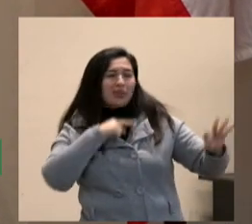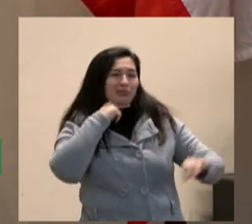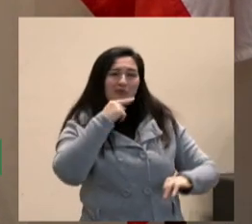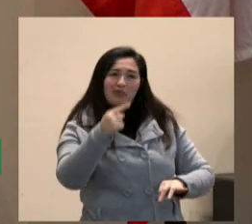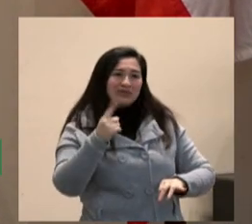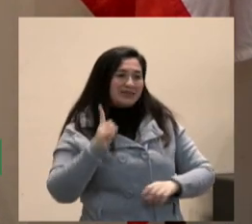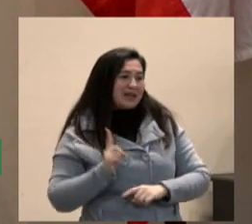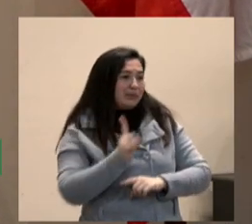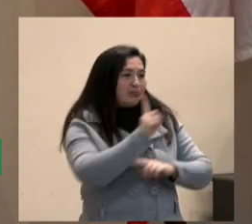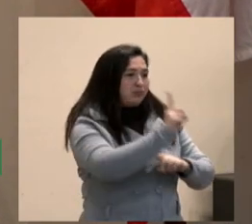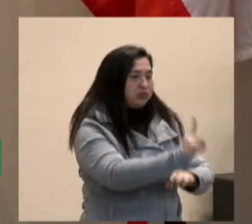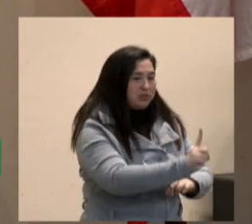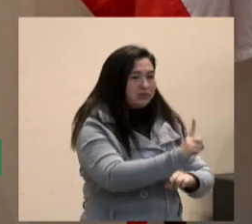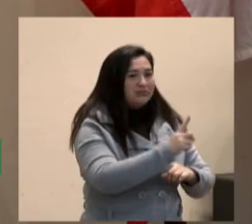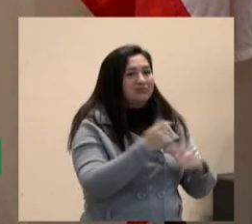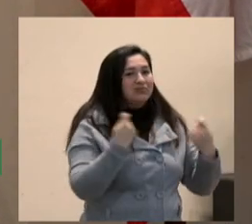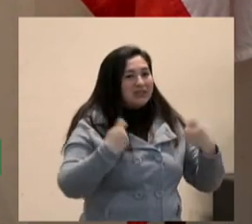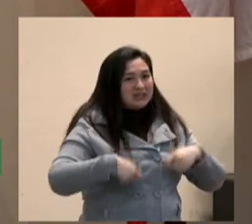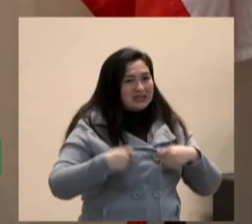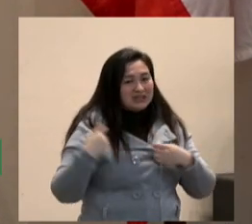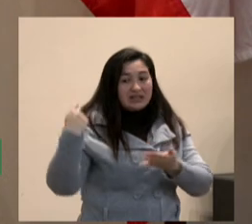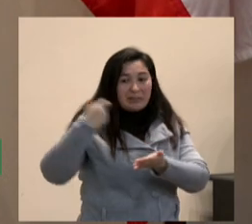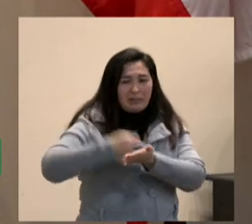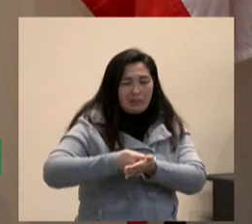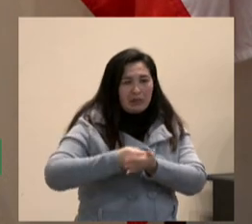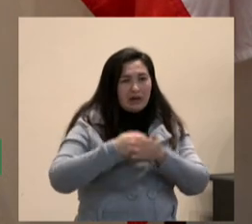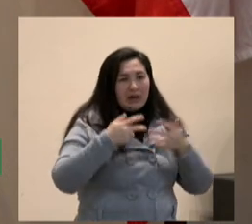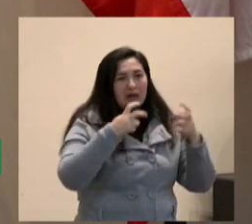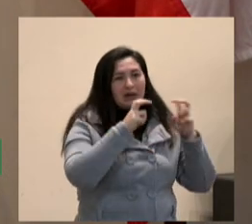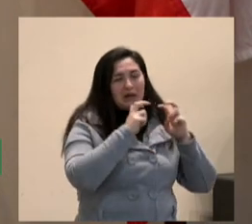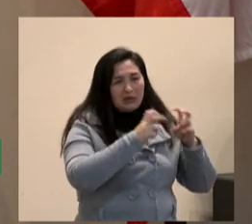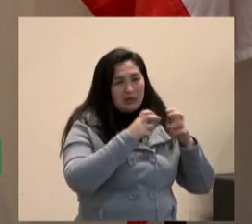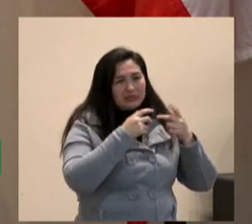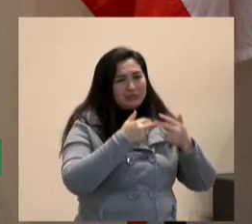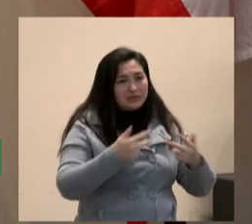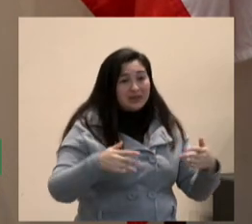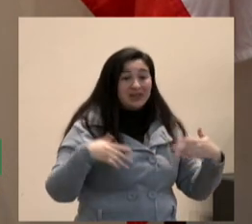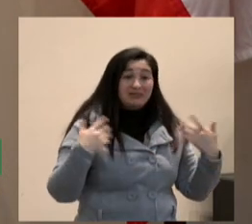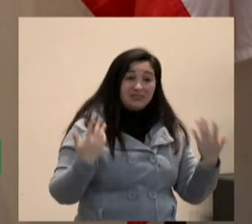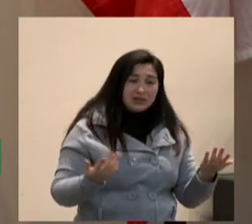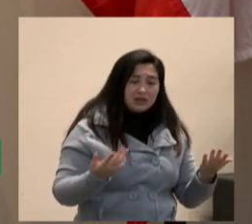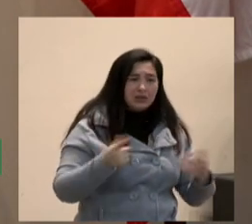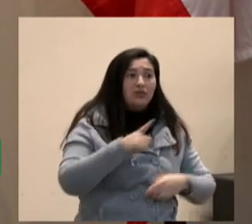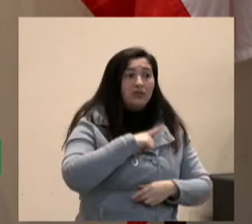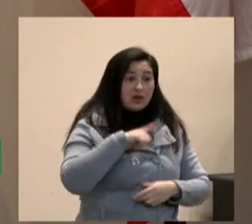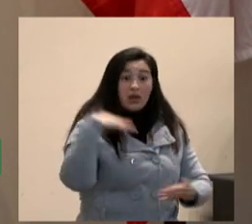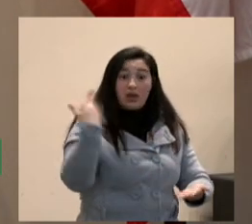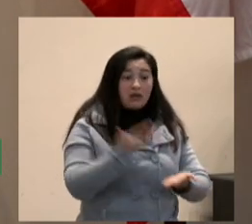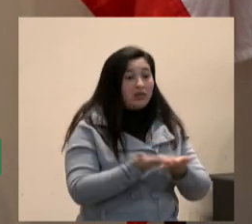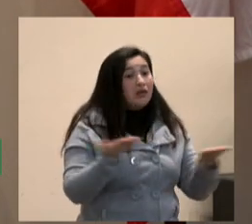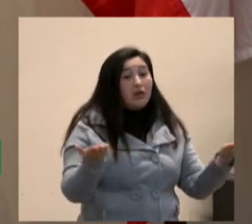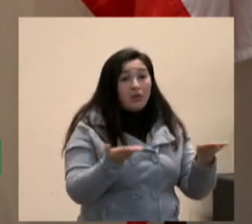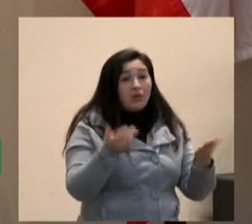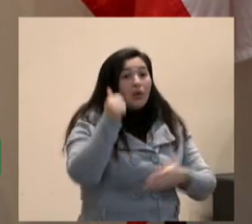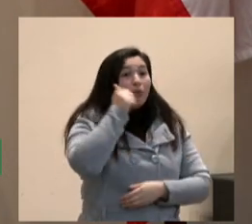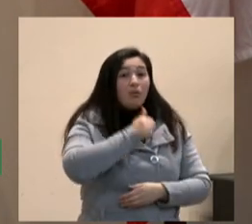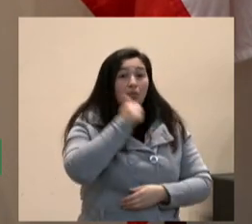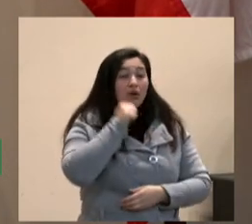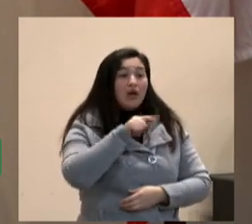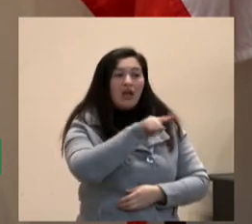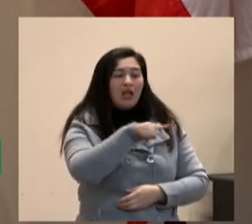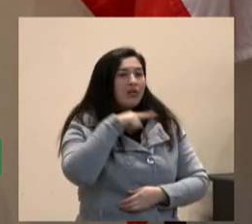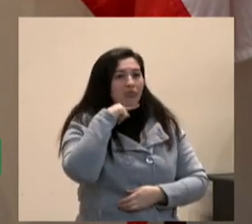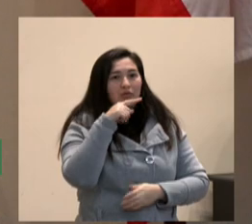Então, essas razões persistem, estão aí ainda. Mulheres não conseguem fazer a